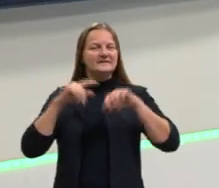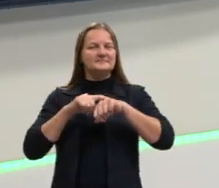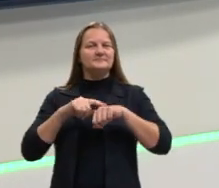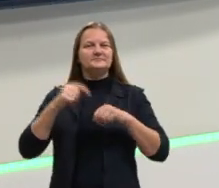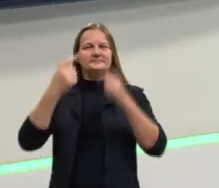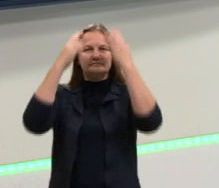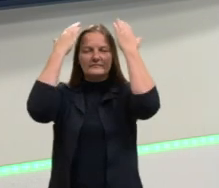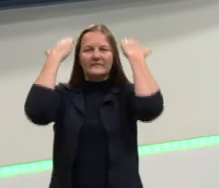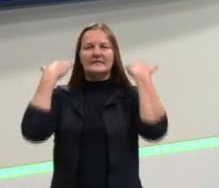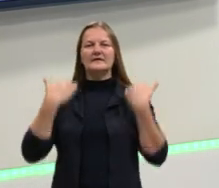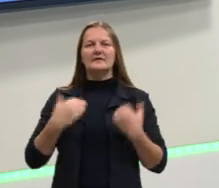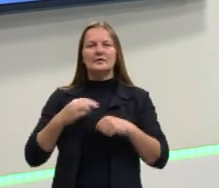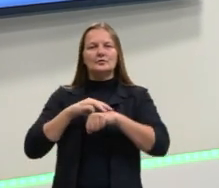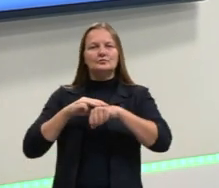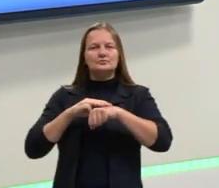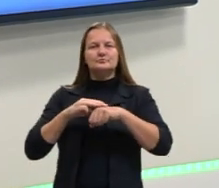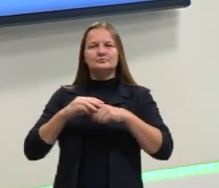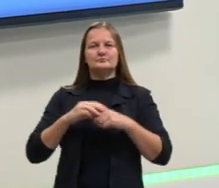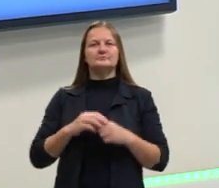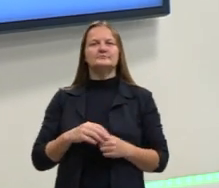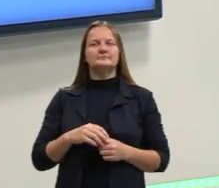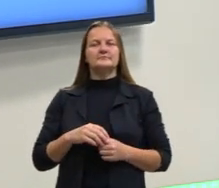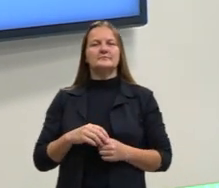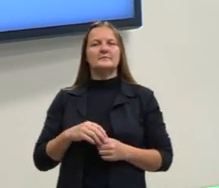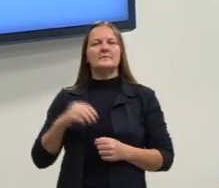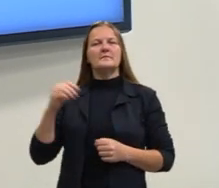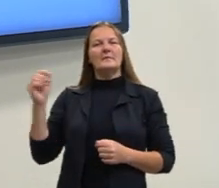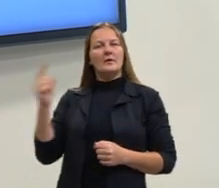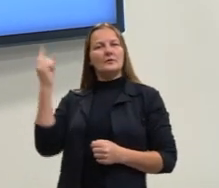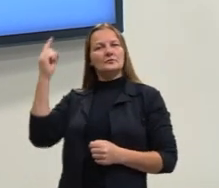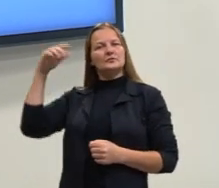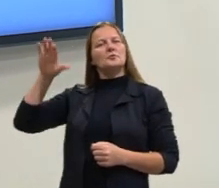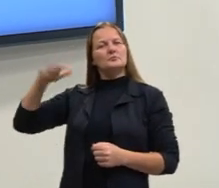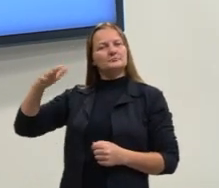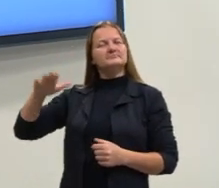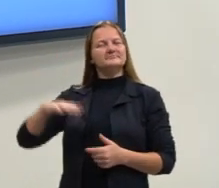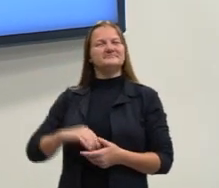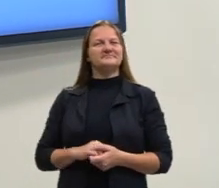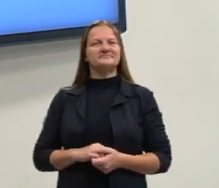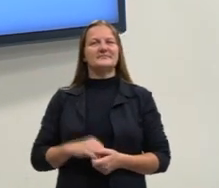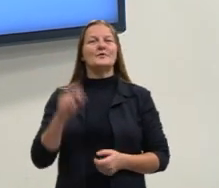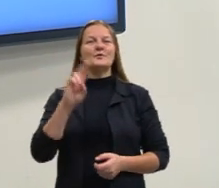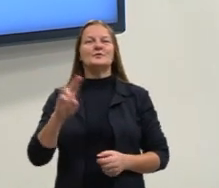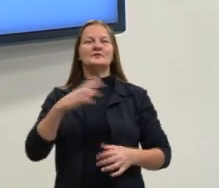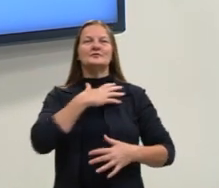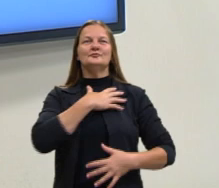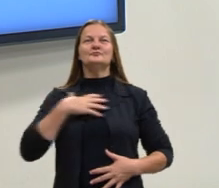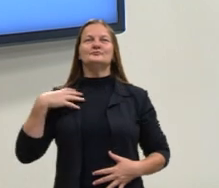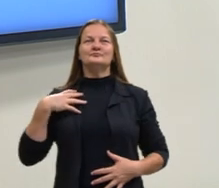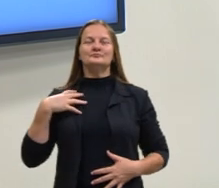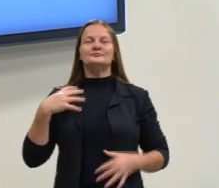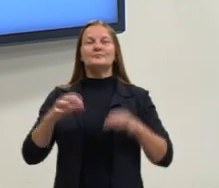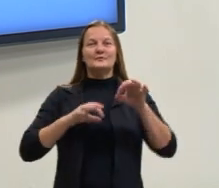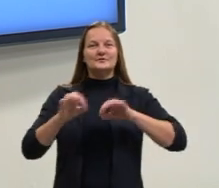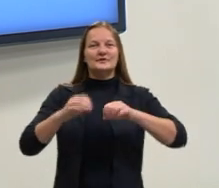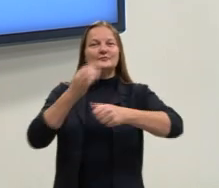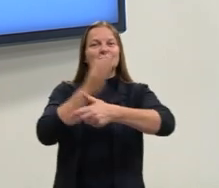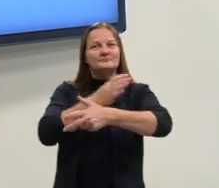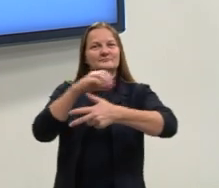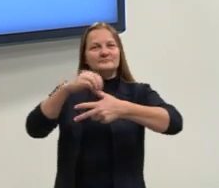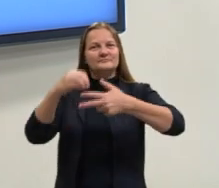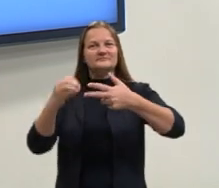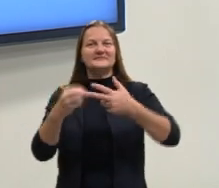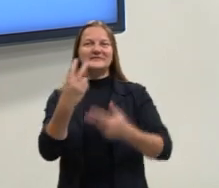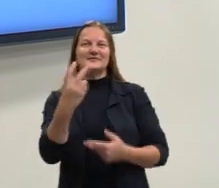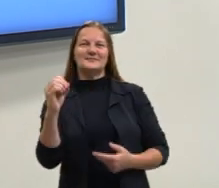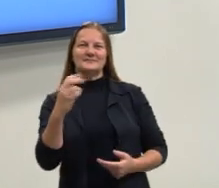cabelos e olhos castanhos fatura mediana e hoje eu estou usando a camiseta do projeto pré-enem